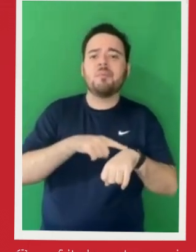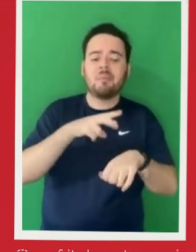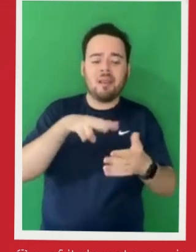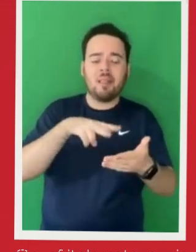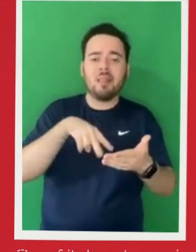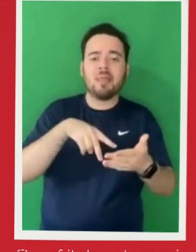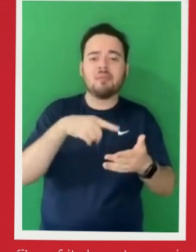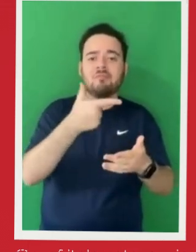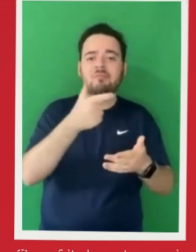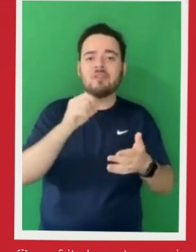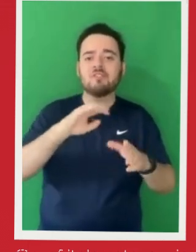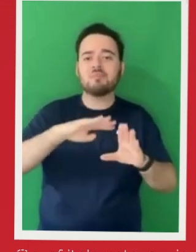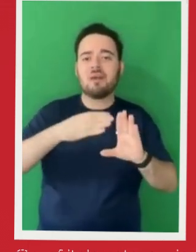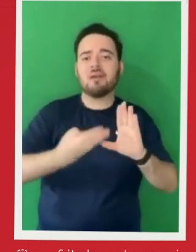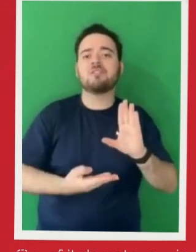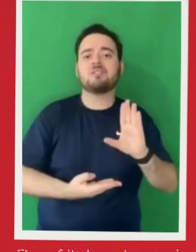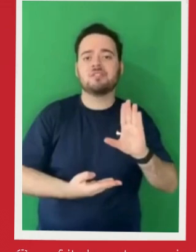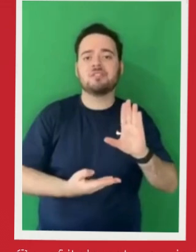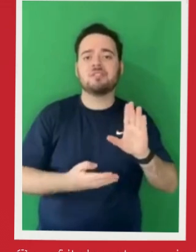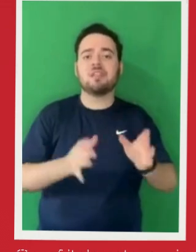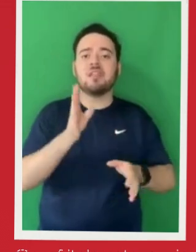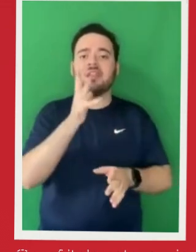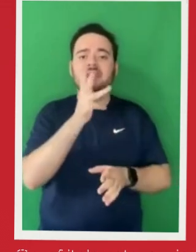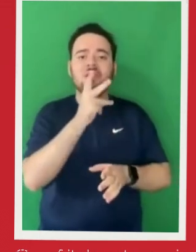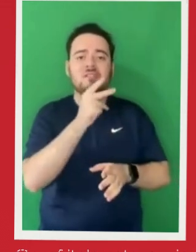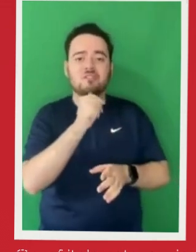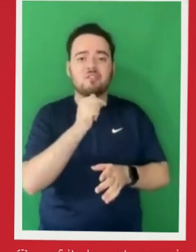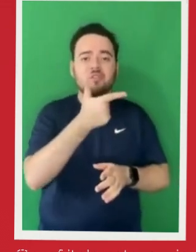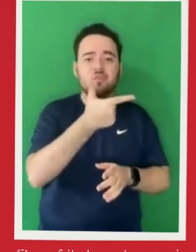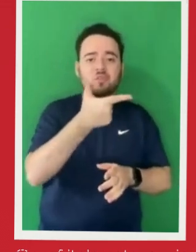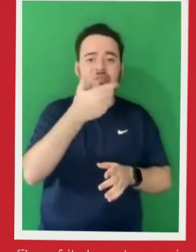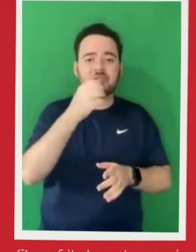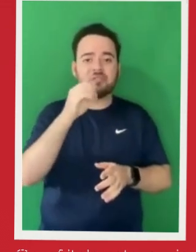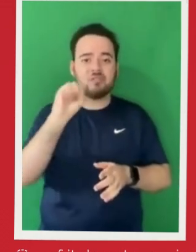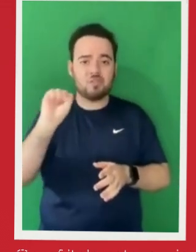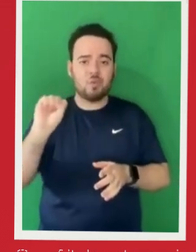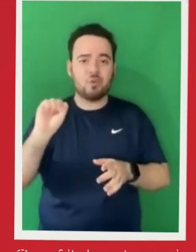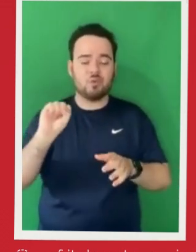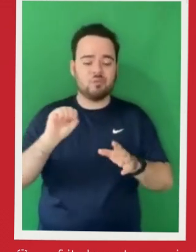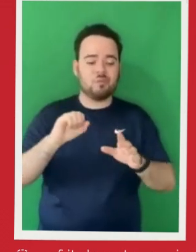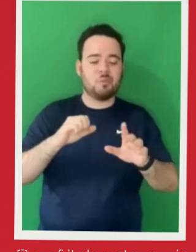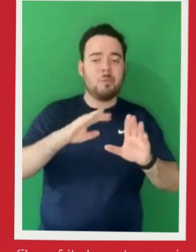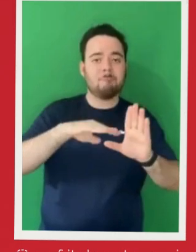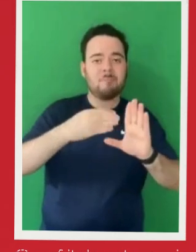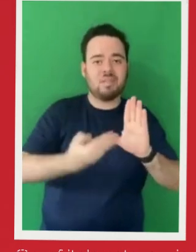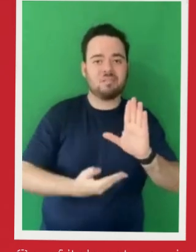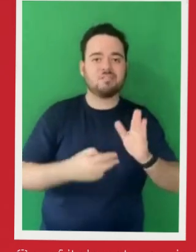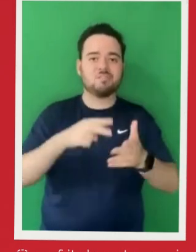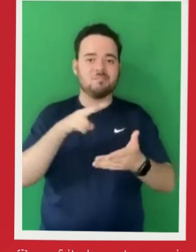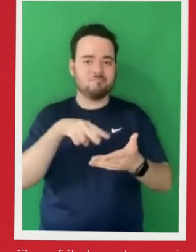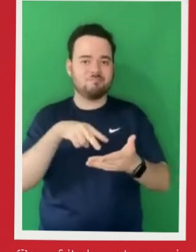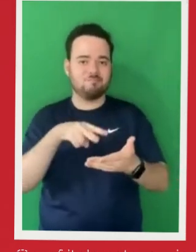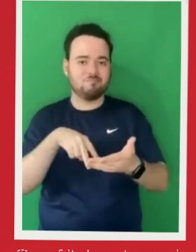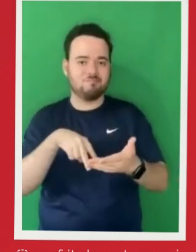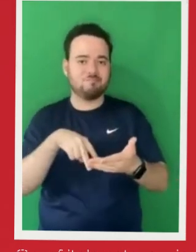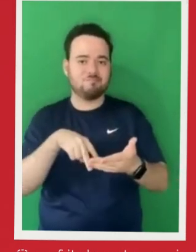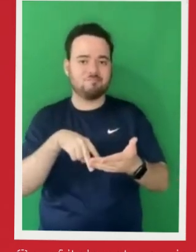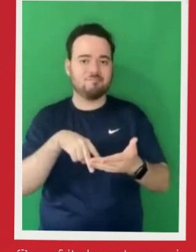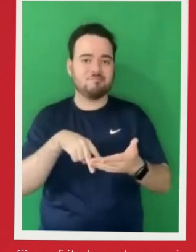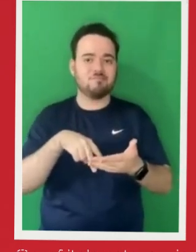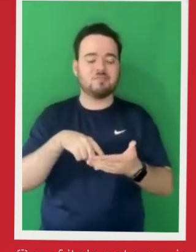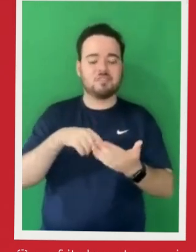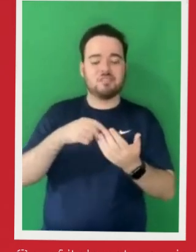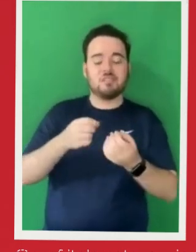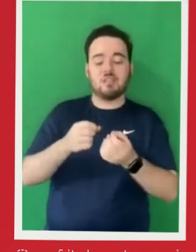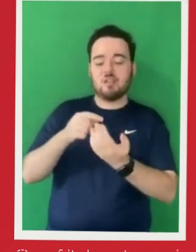tempo você demora para ler 20 páginas? Quanto tempo você demoraria para ler as 208 páginas desse livro? Você